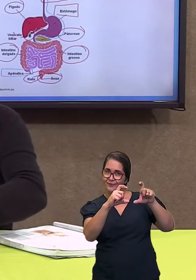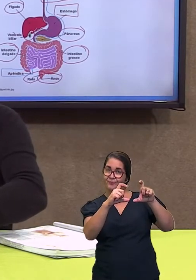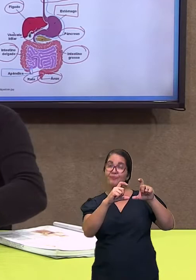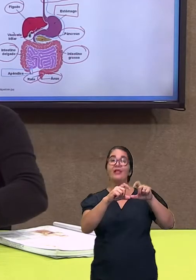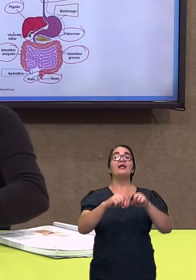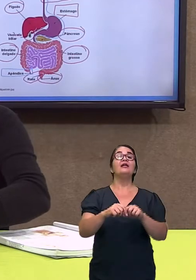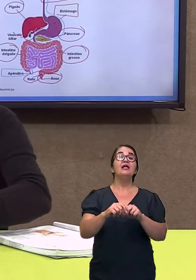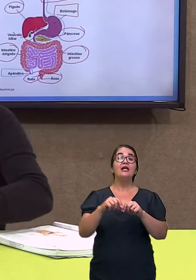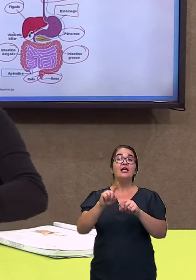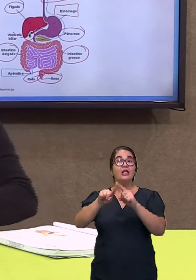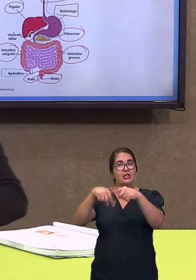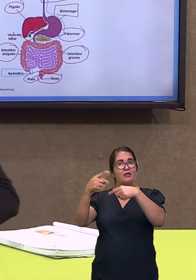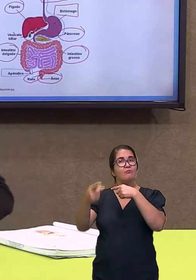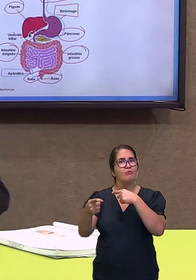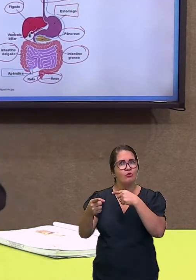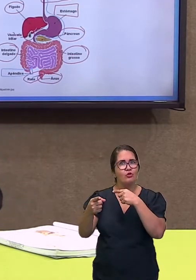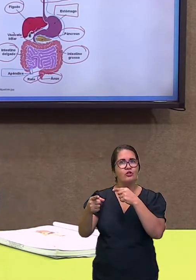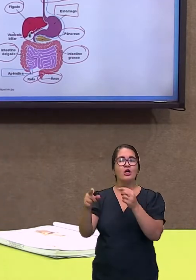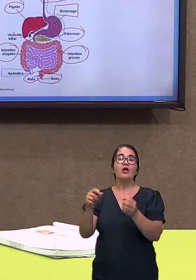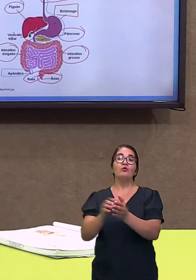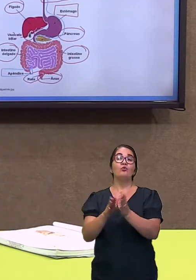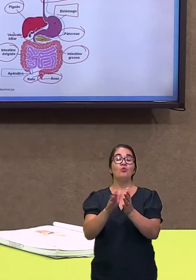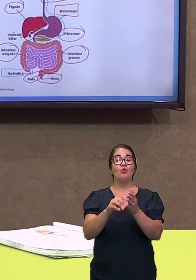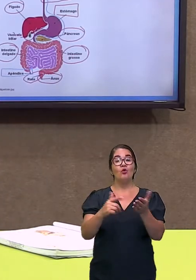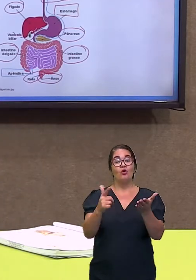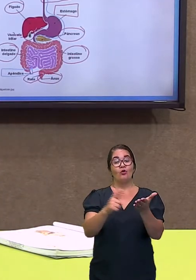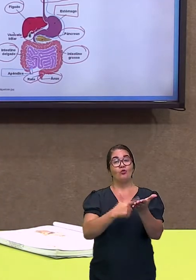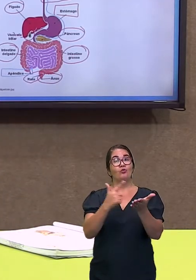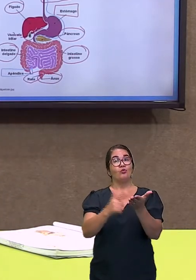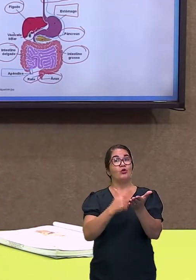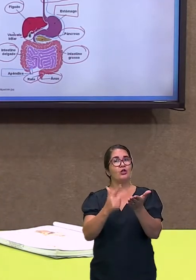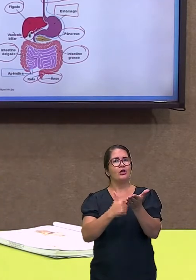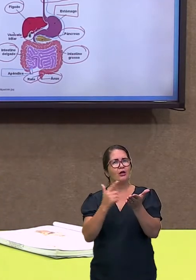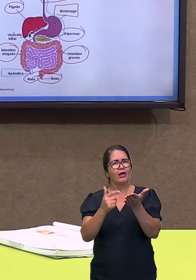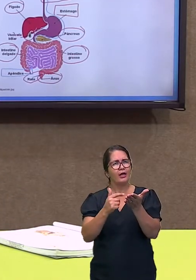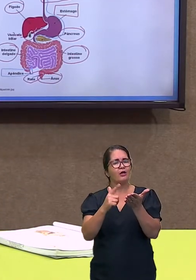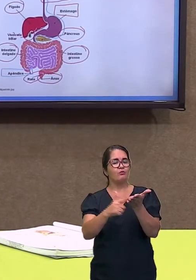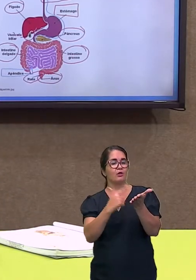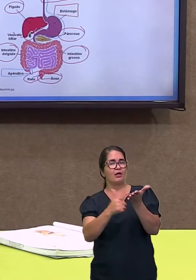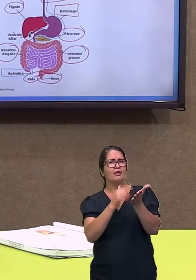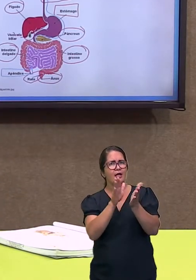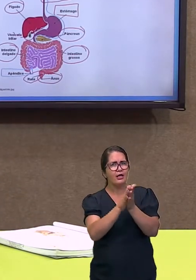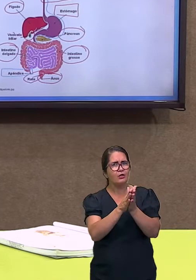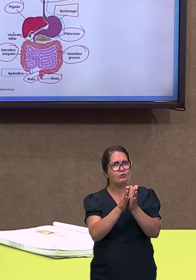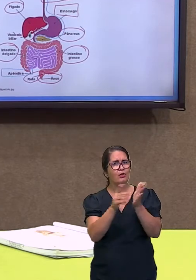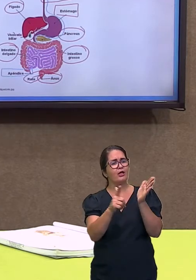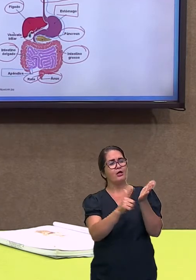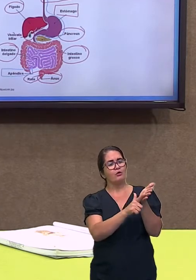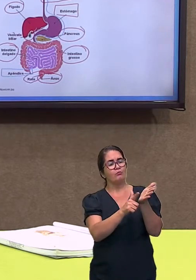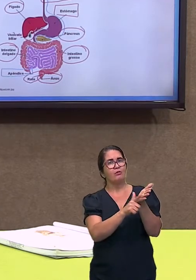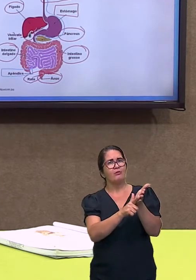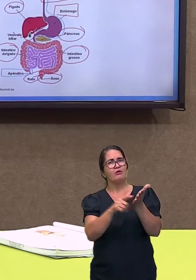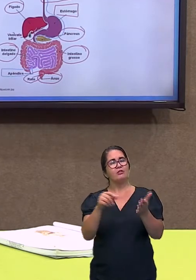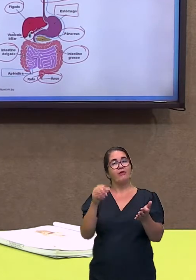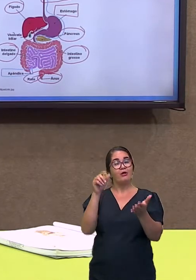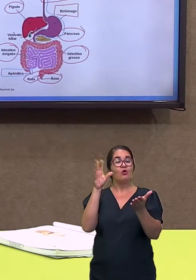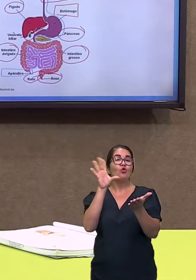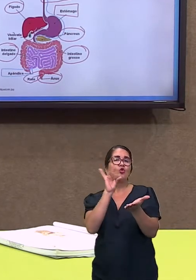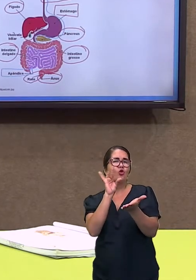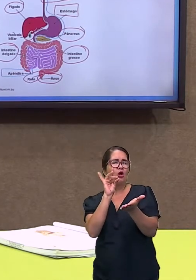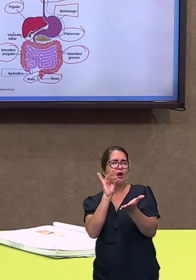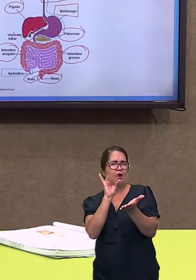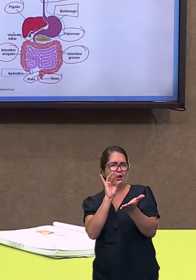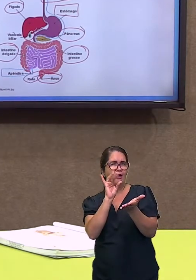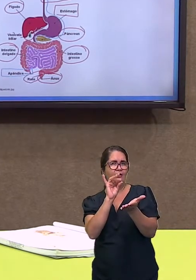vocês construíram, tá bom? E aí a gente consegue perceber que vocês